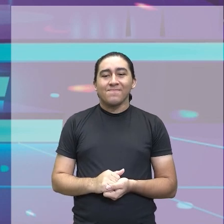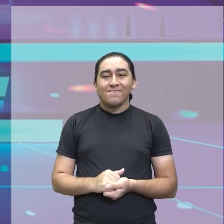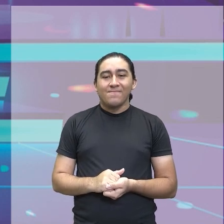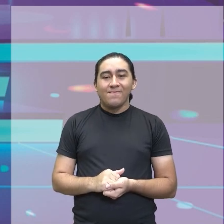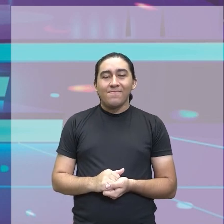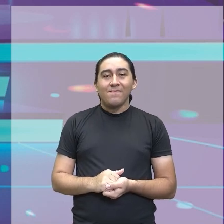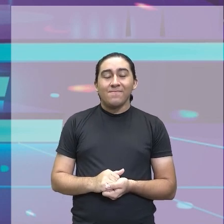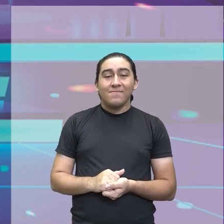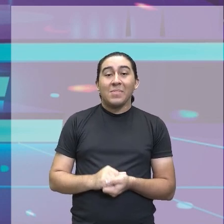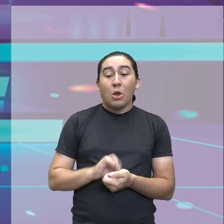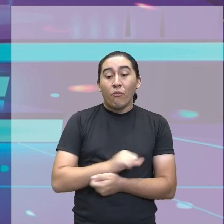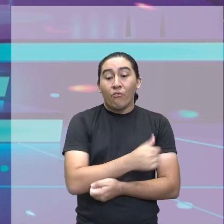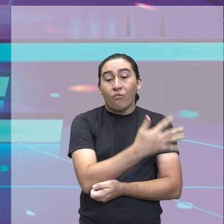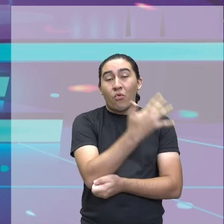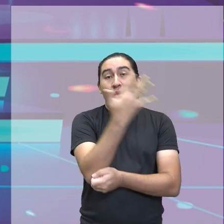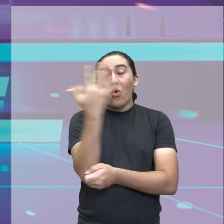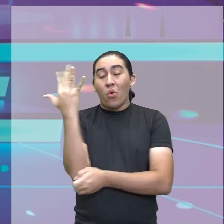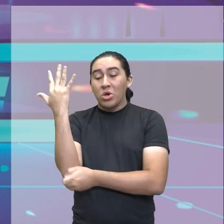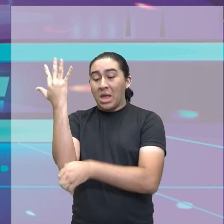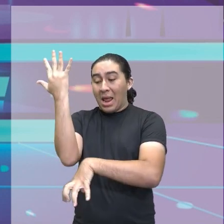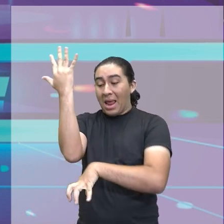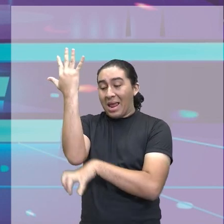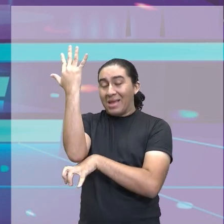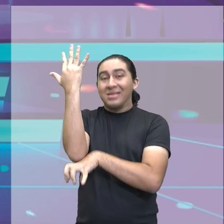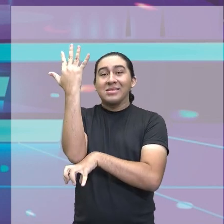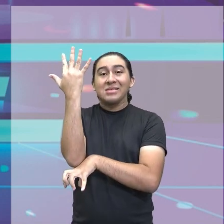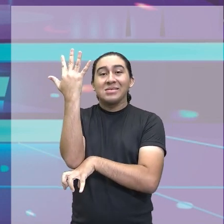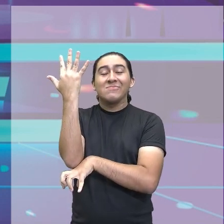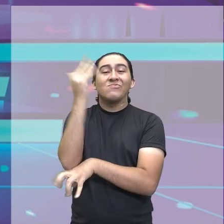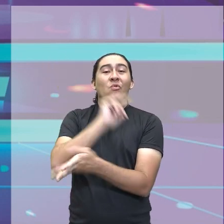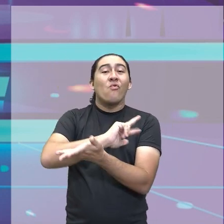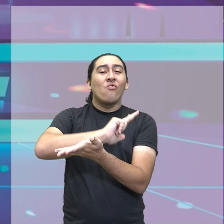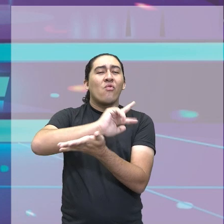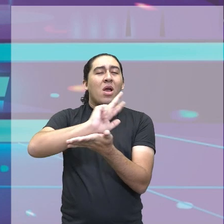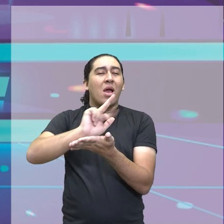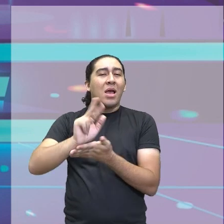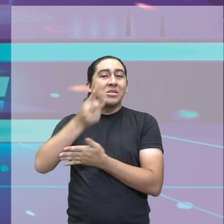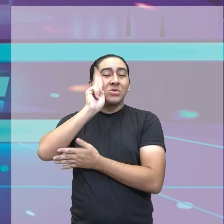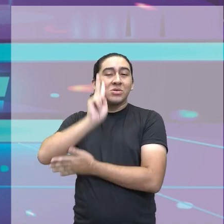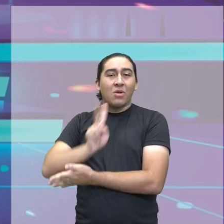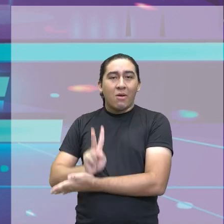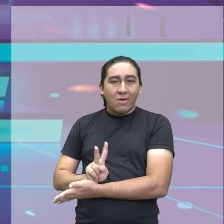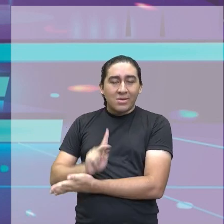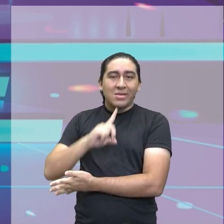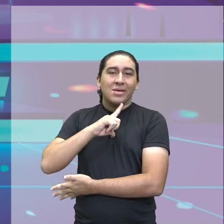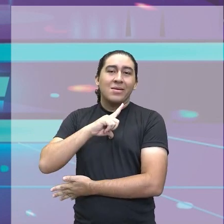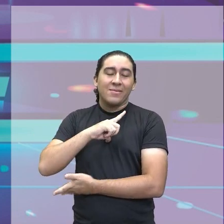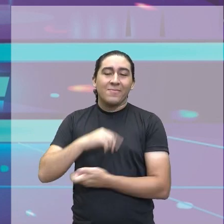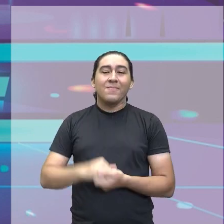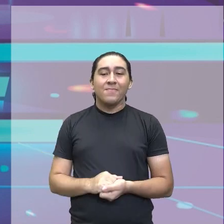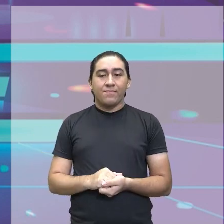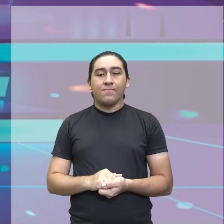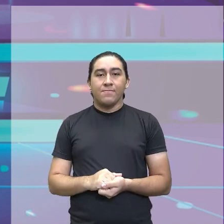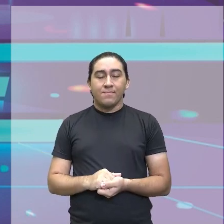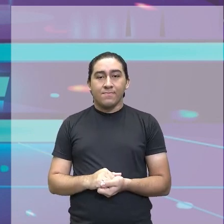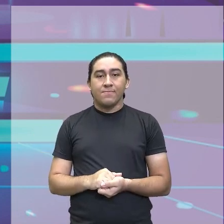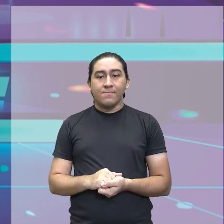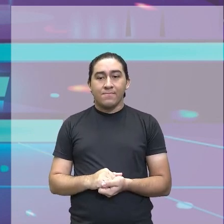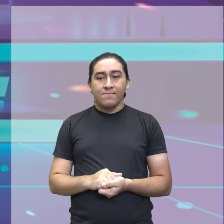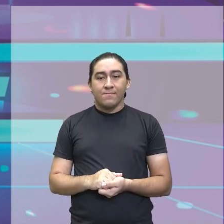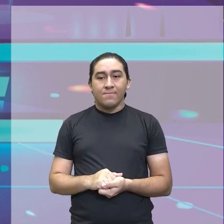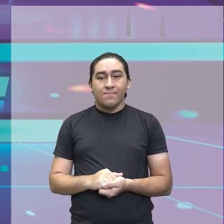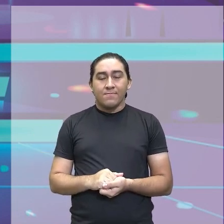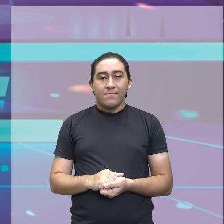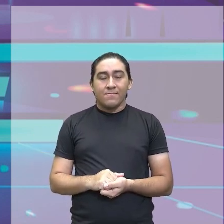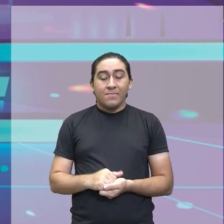entre as folhas e raízes, histórias a contar. O pulsar da